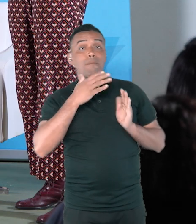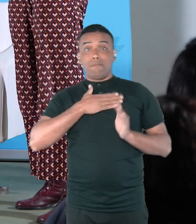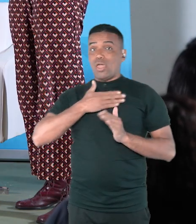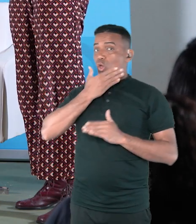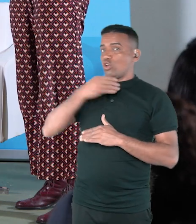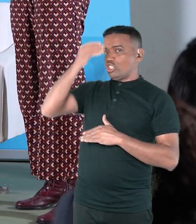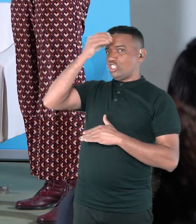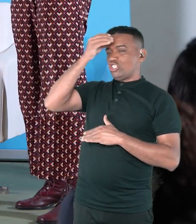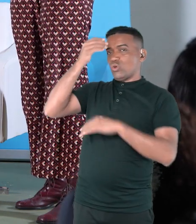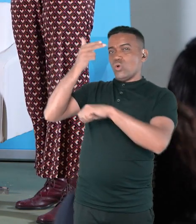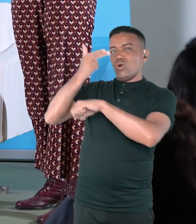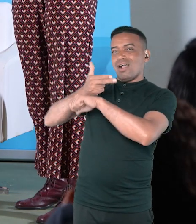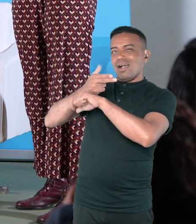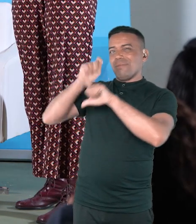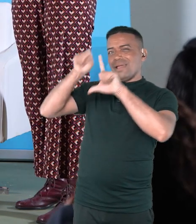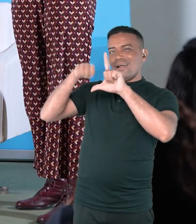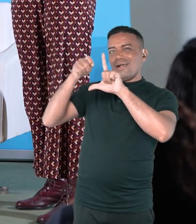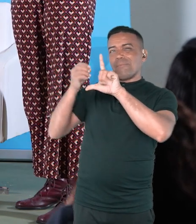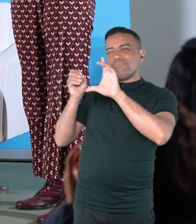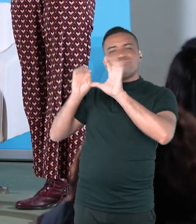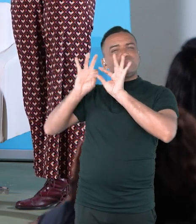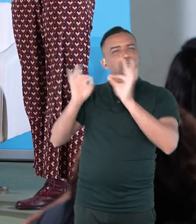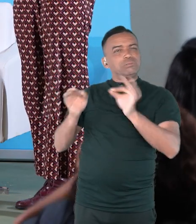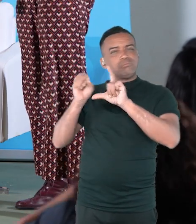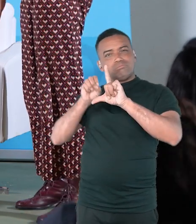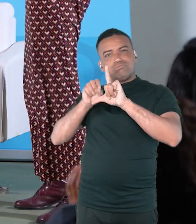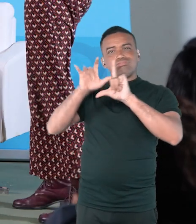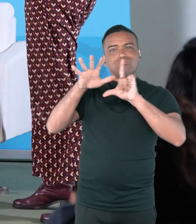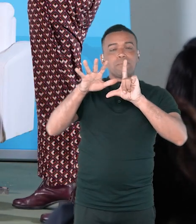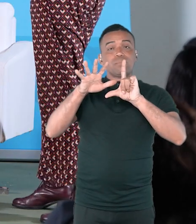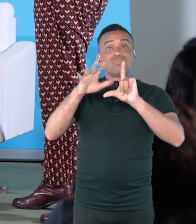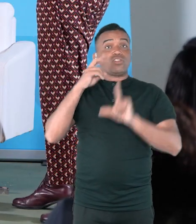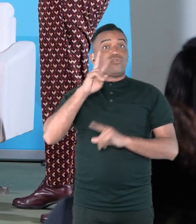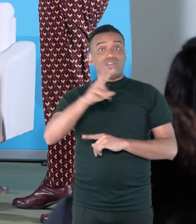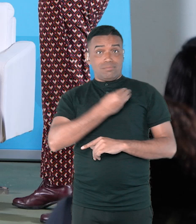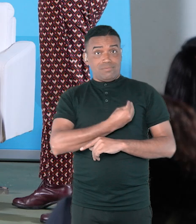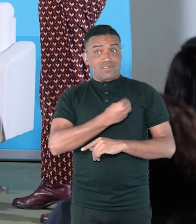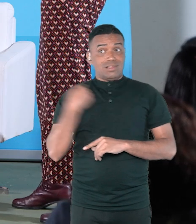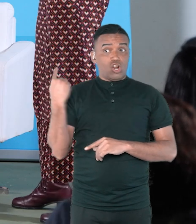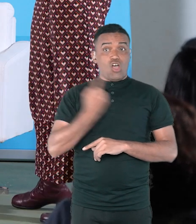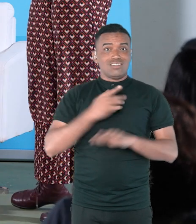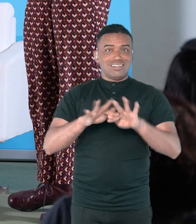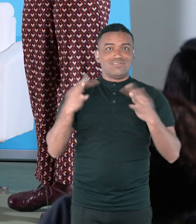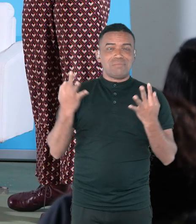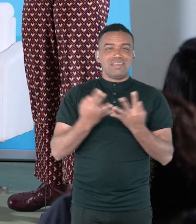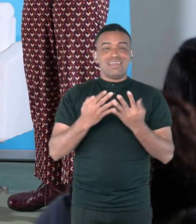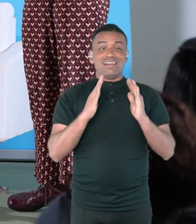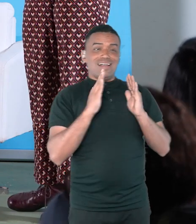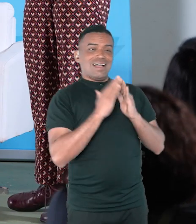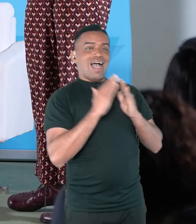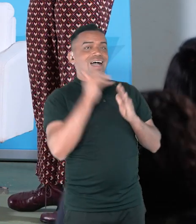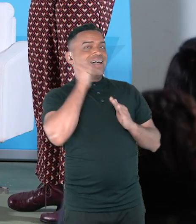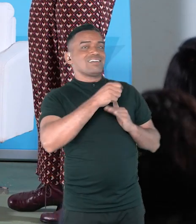pelo meu tio com uma câmerazinha Super 8. Então, eu via a minha vida projetada, a nossa vida projetada